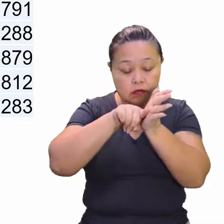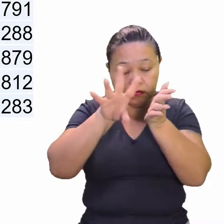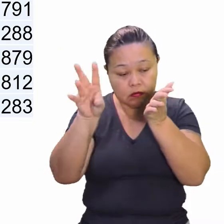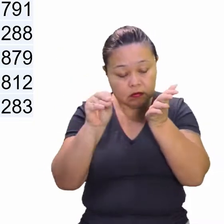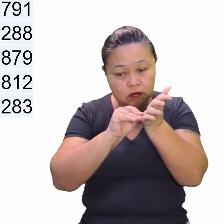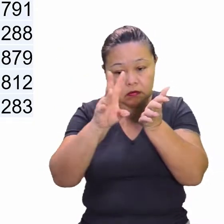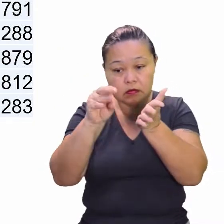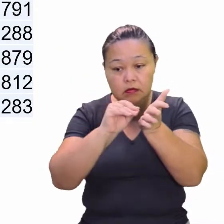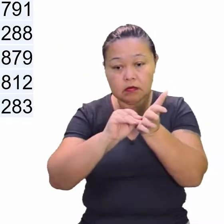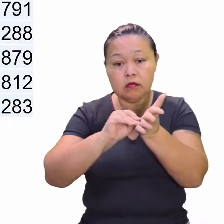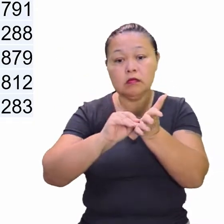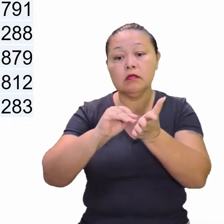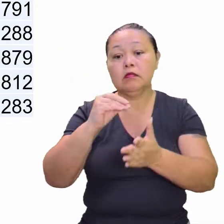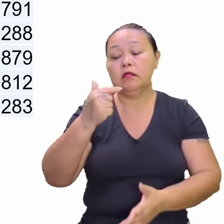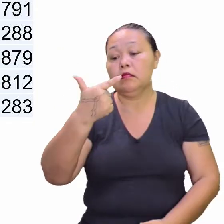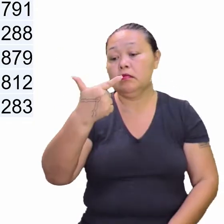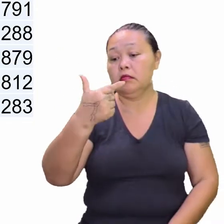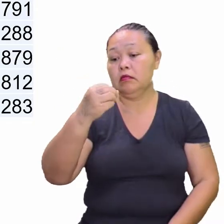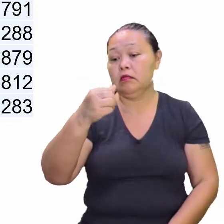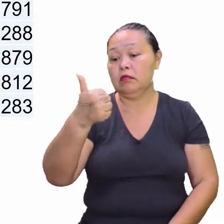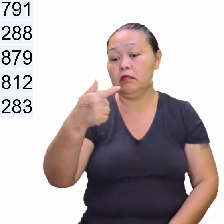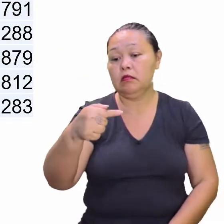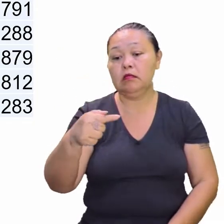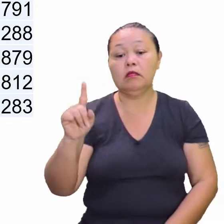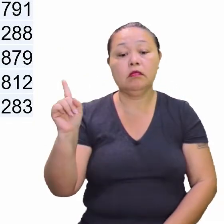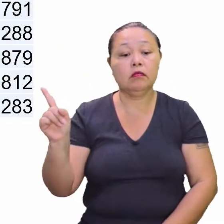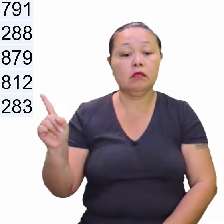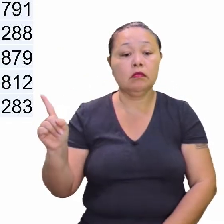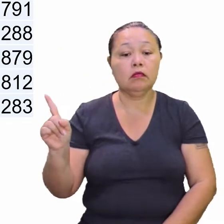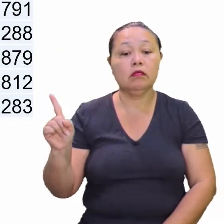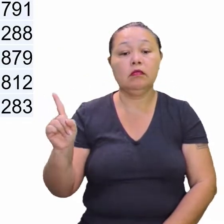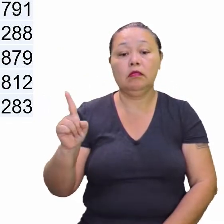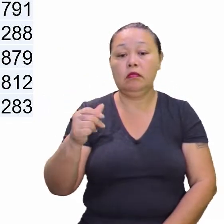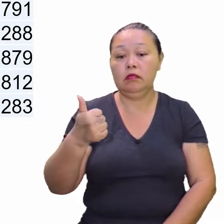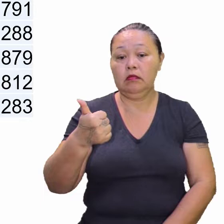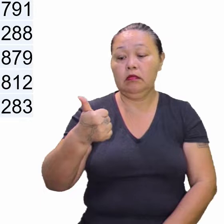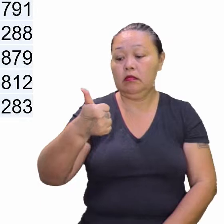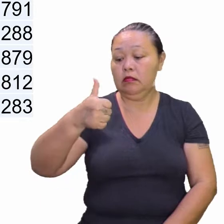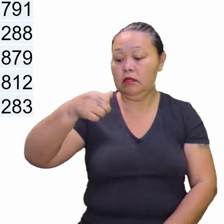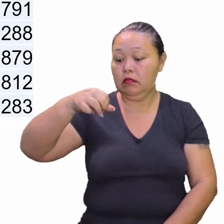2017, essas informações deste levantamento. Então, em